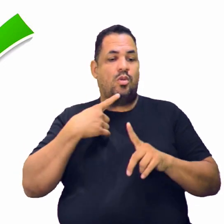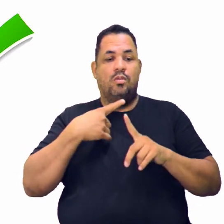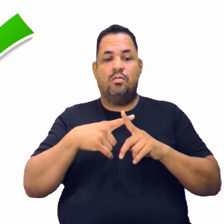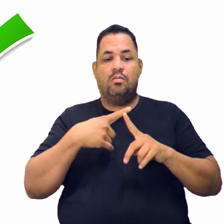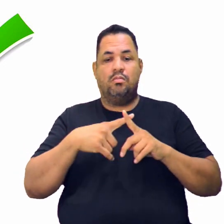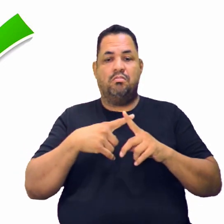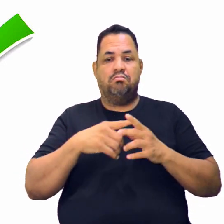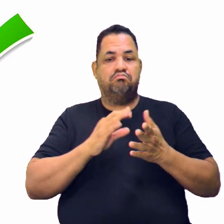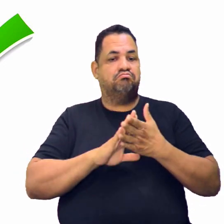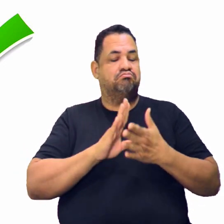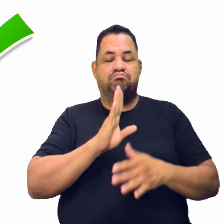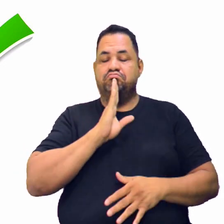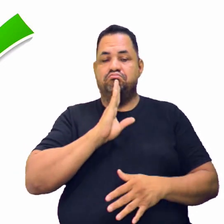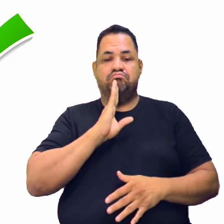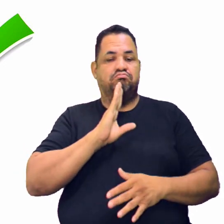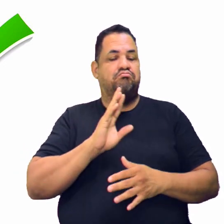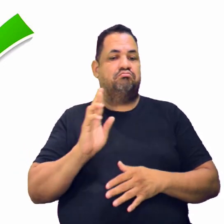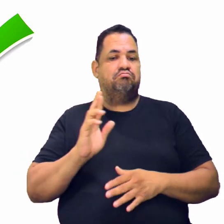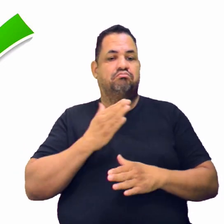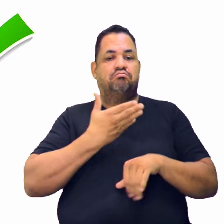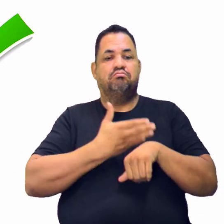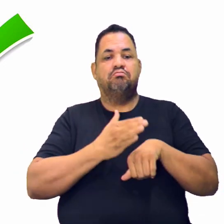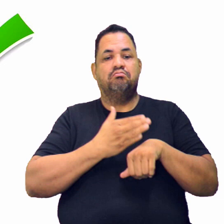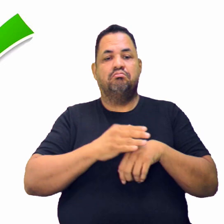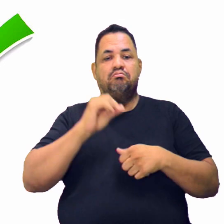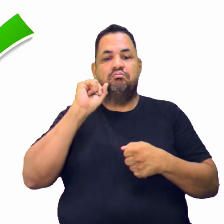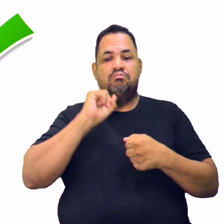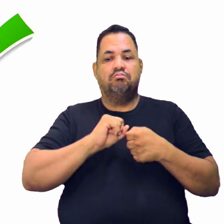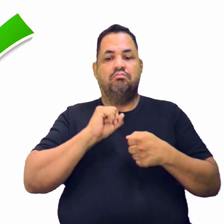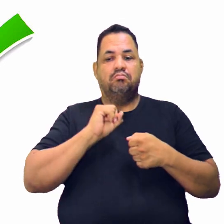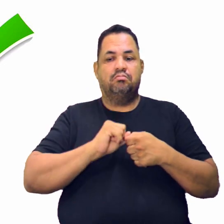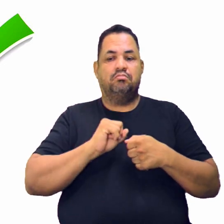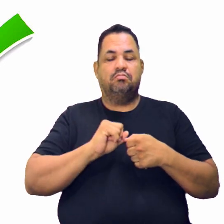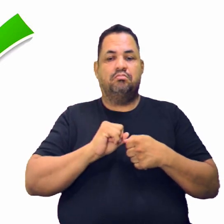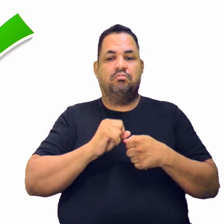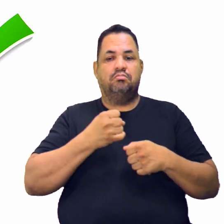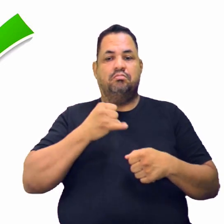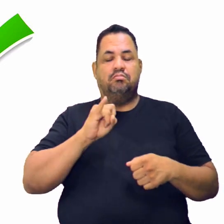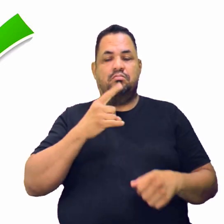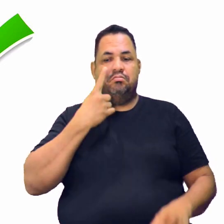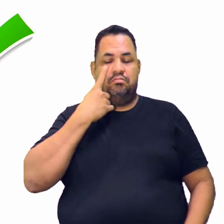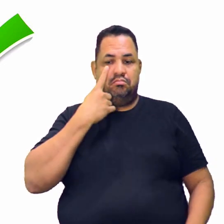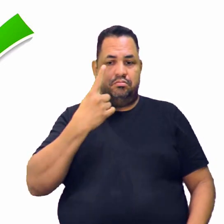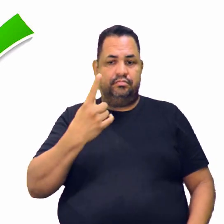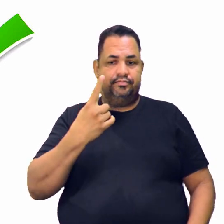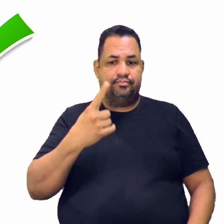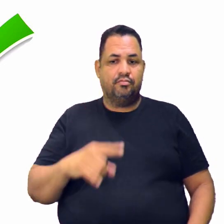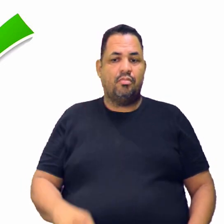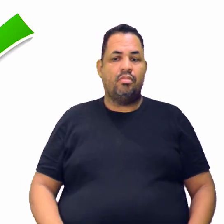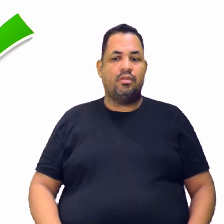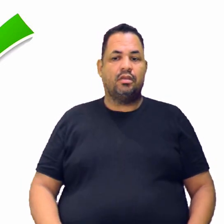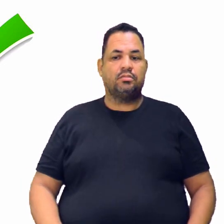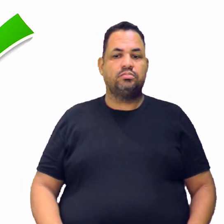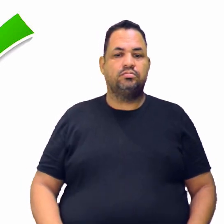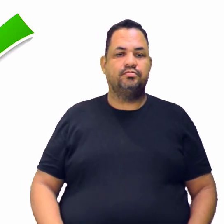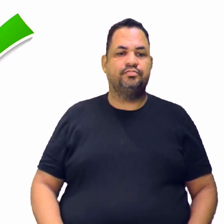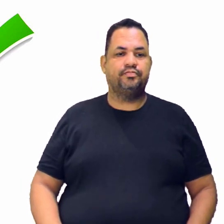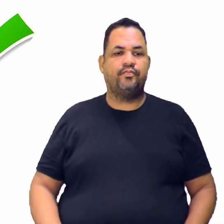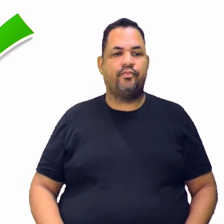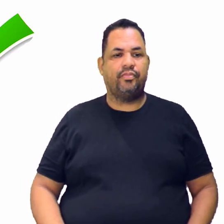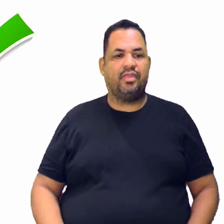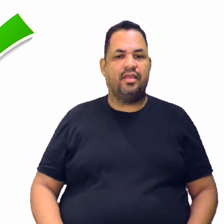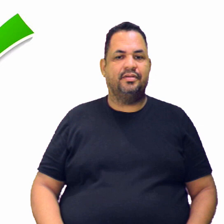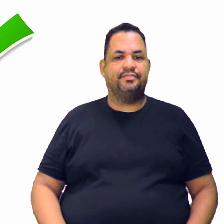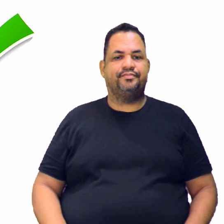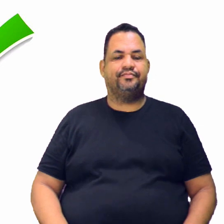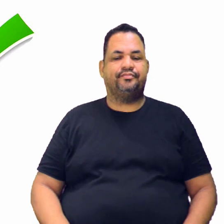se desconhecer quem pratica a ação, tá certo? Se eu colocar assim, ó, vou